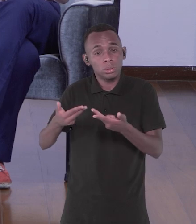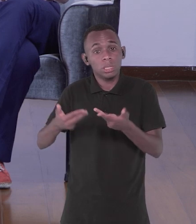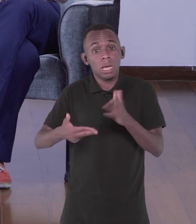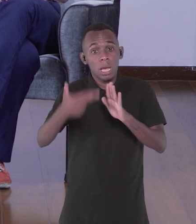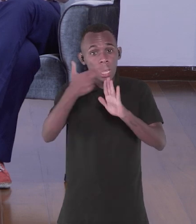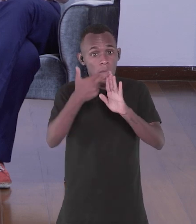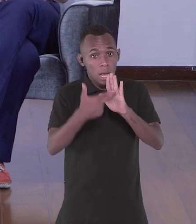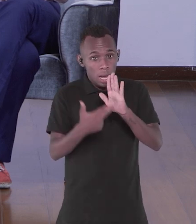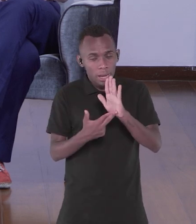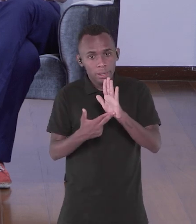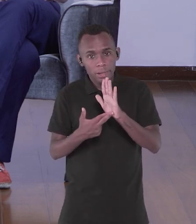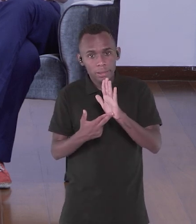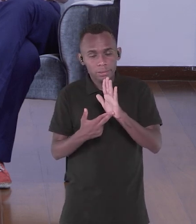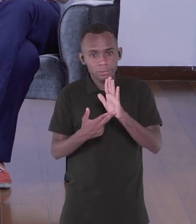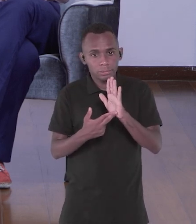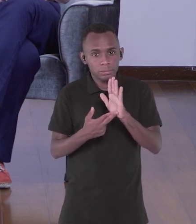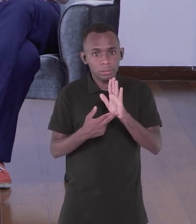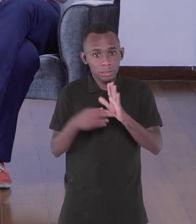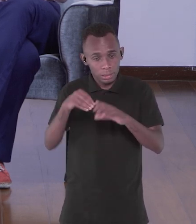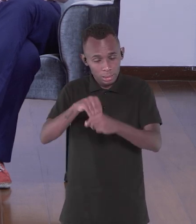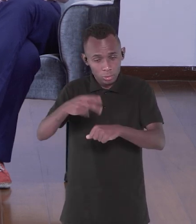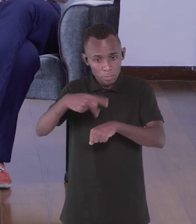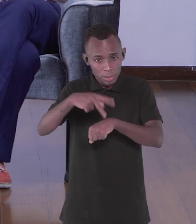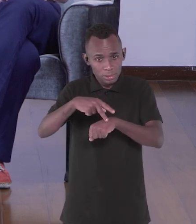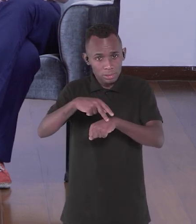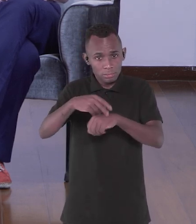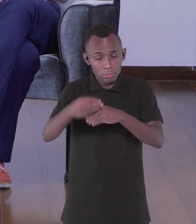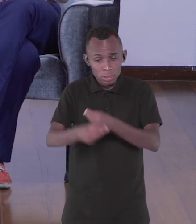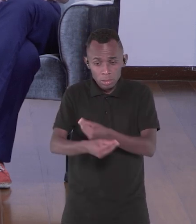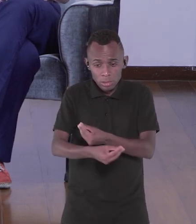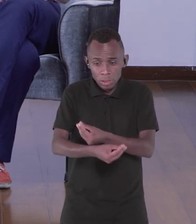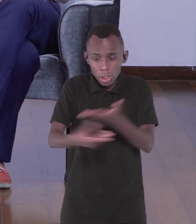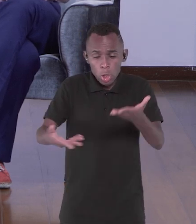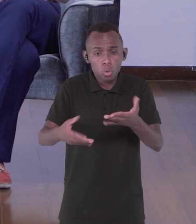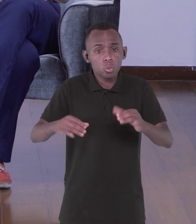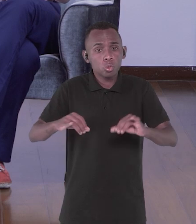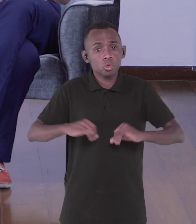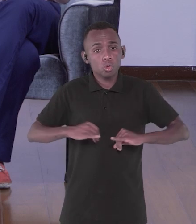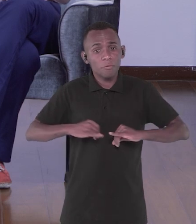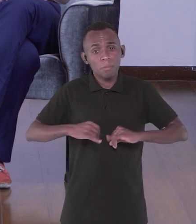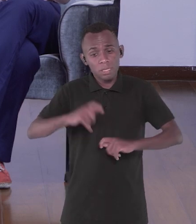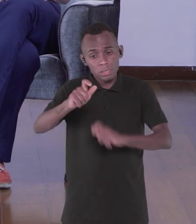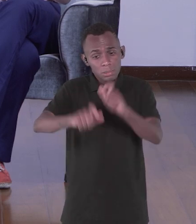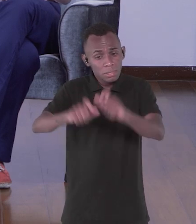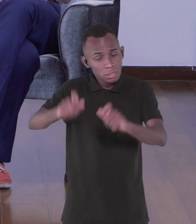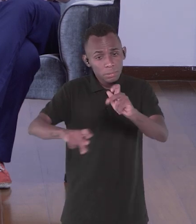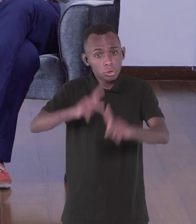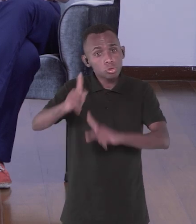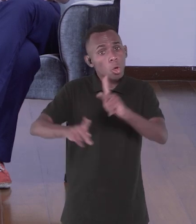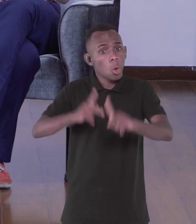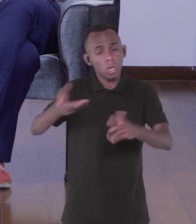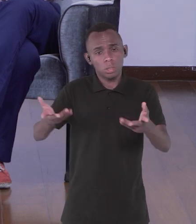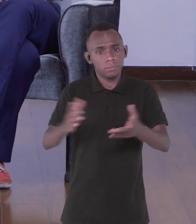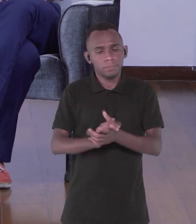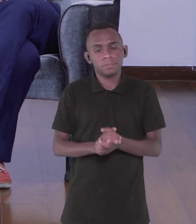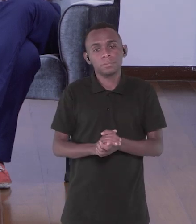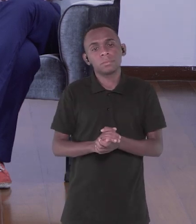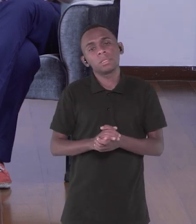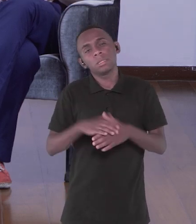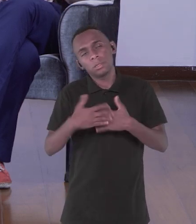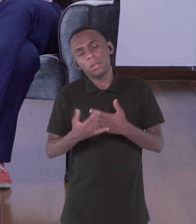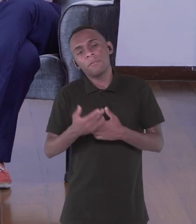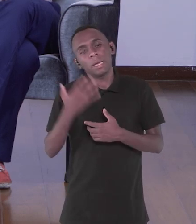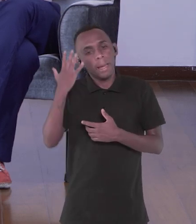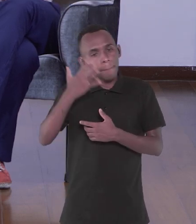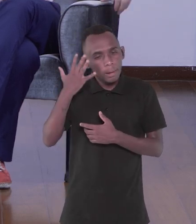estabelecido transfere as dores para a população. Para se manter, aí vem aqueles discursos